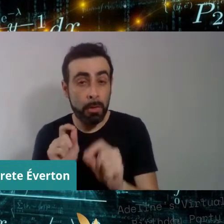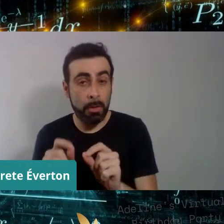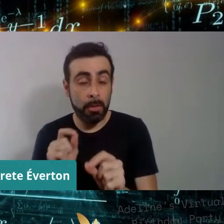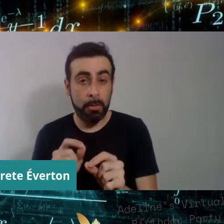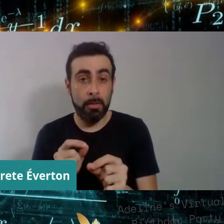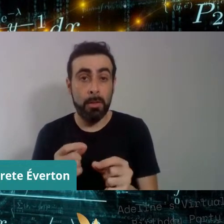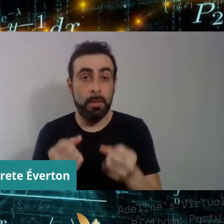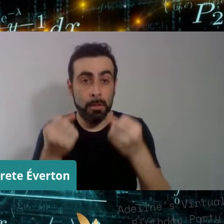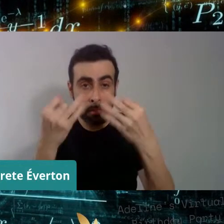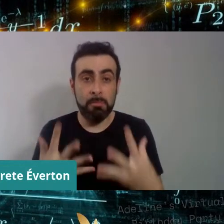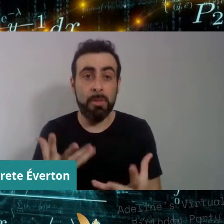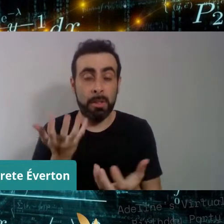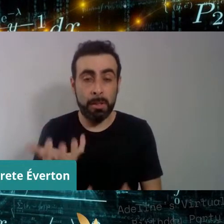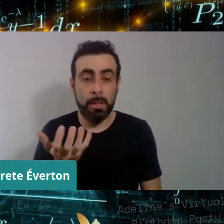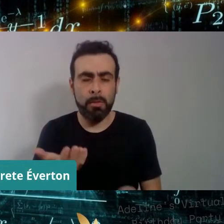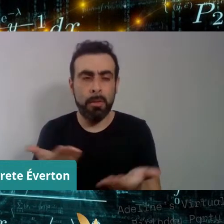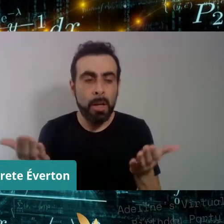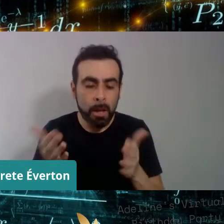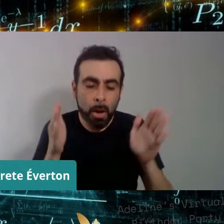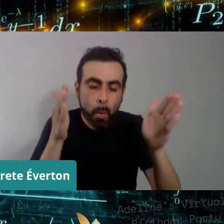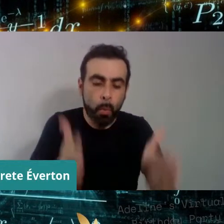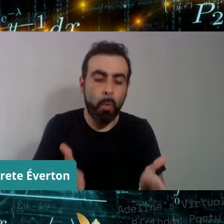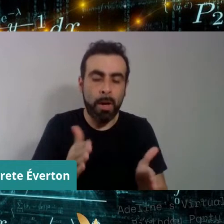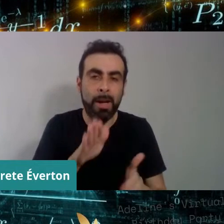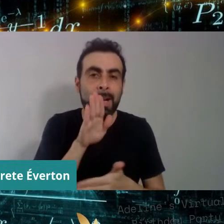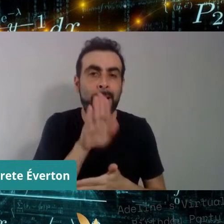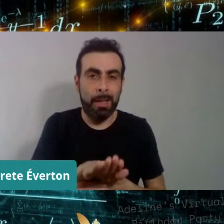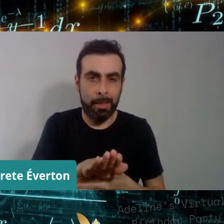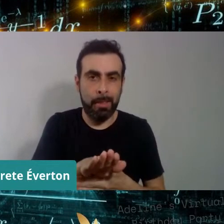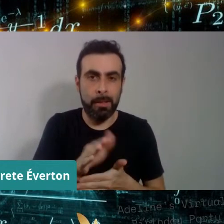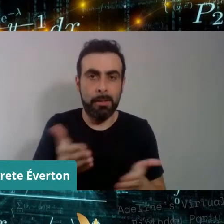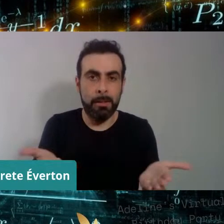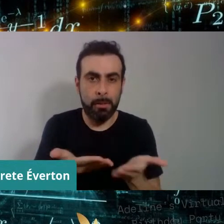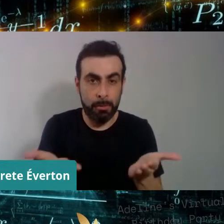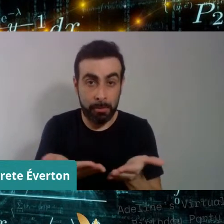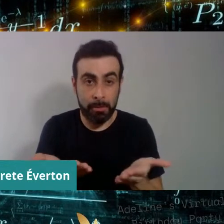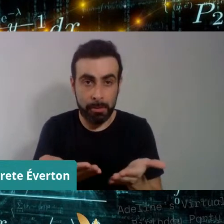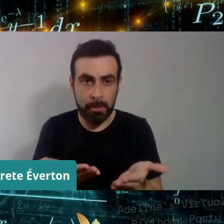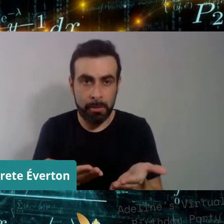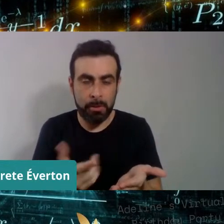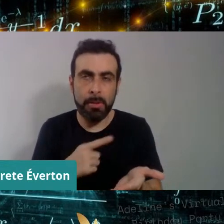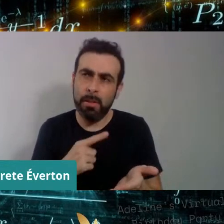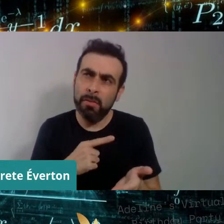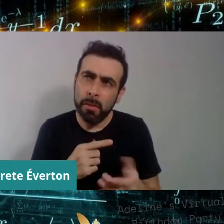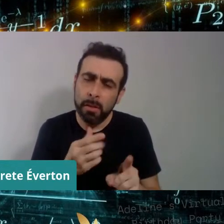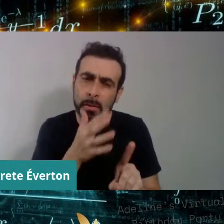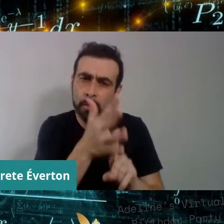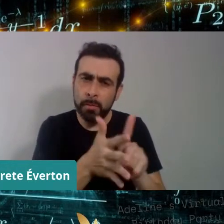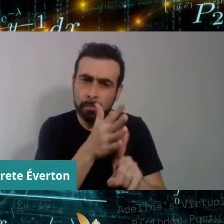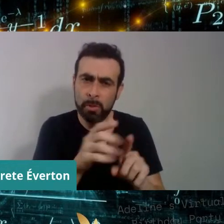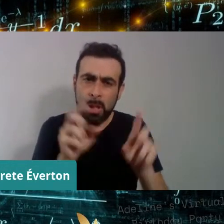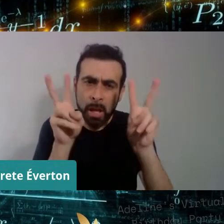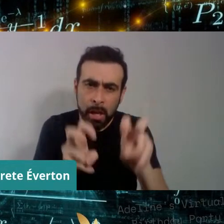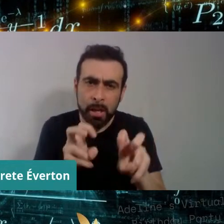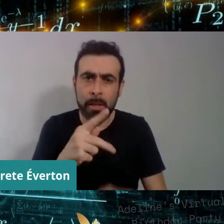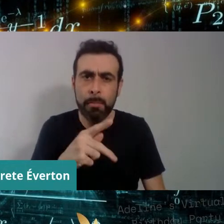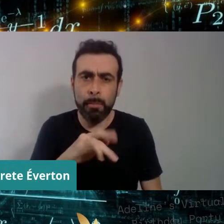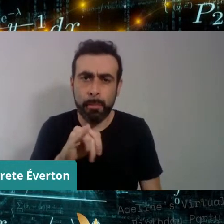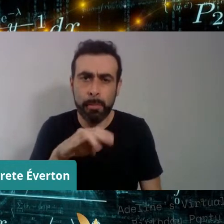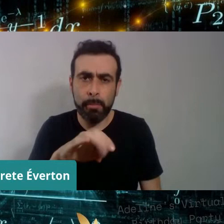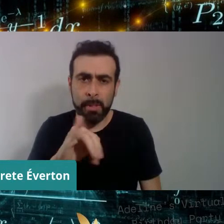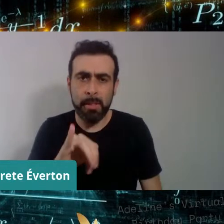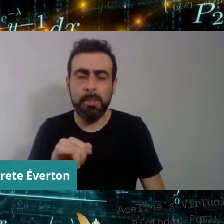na exposição que ocorreu sobre o PIBID sobre a